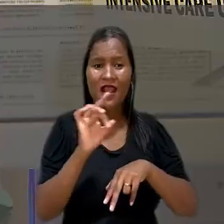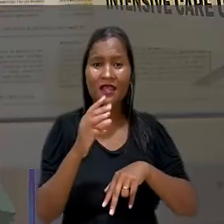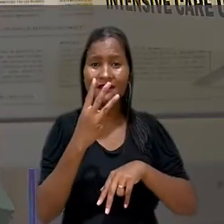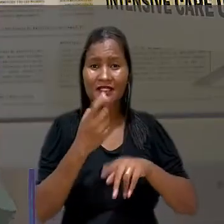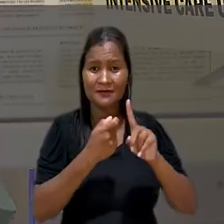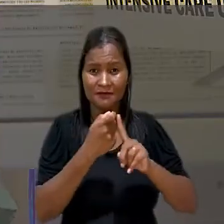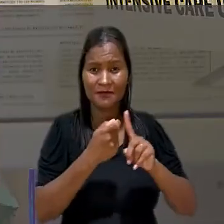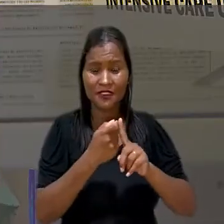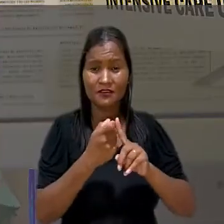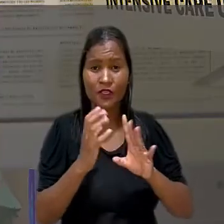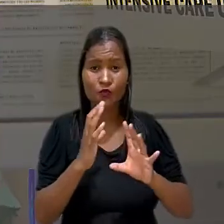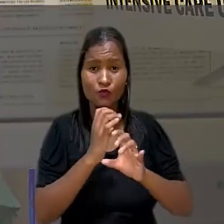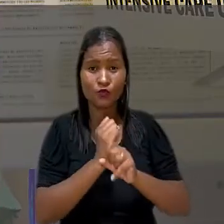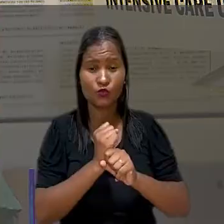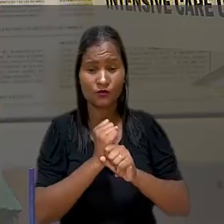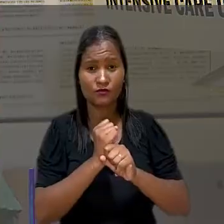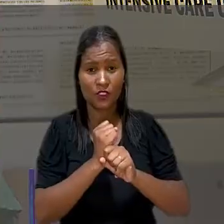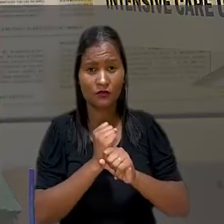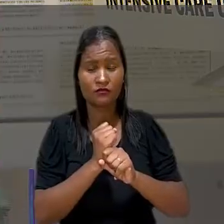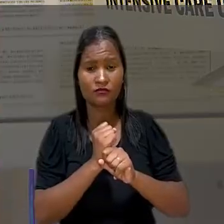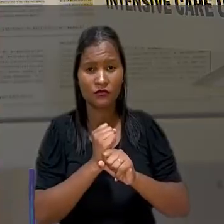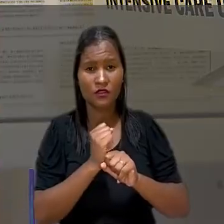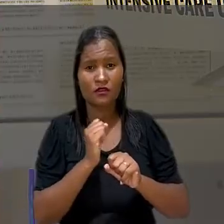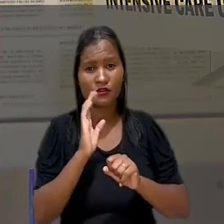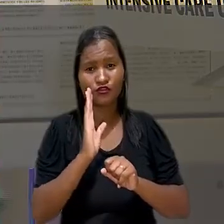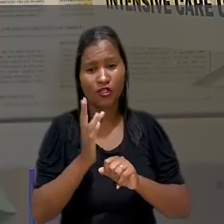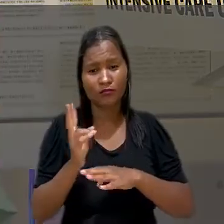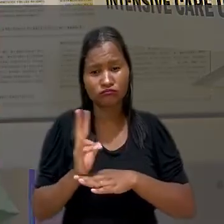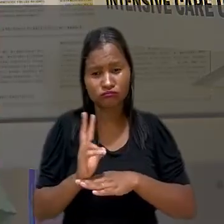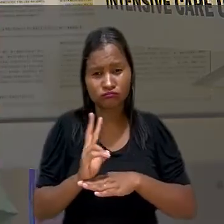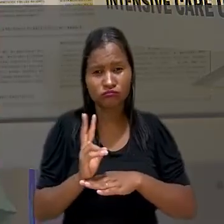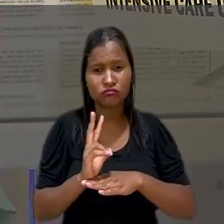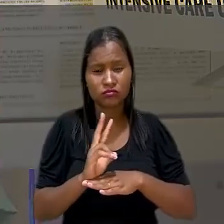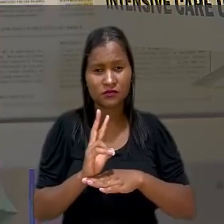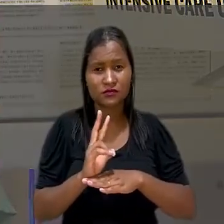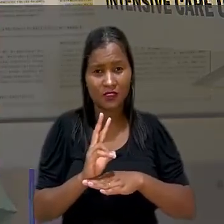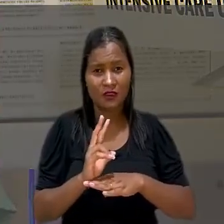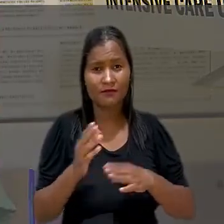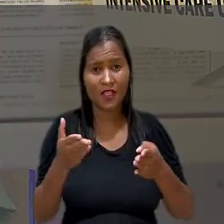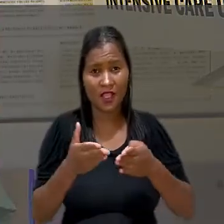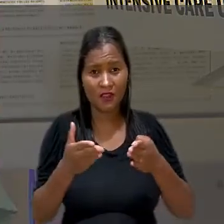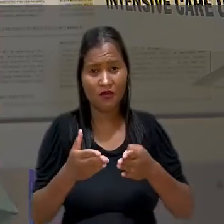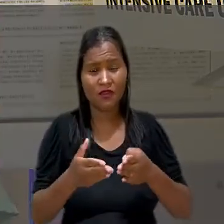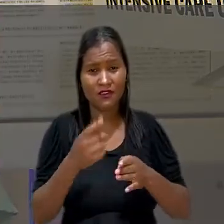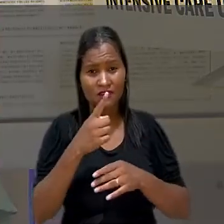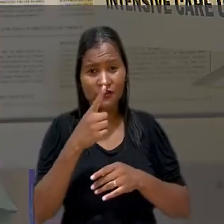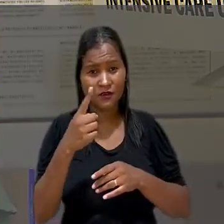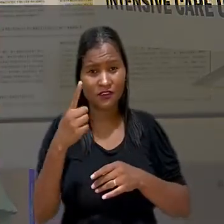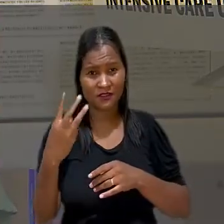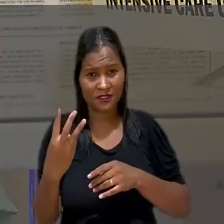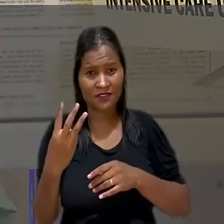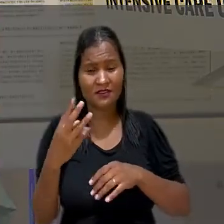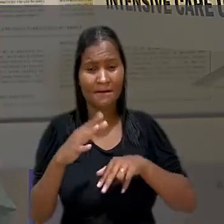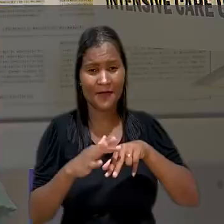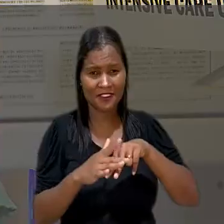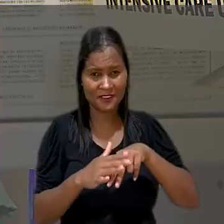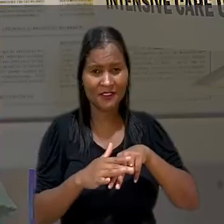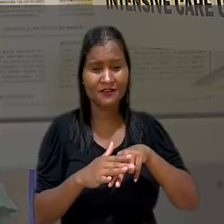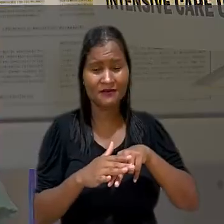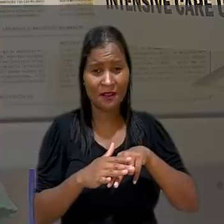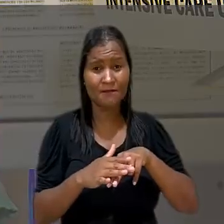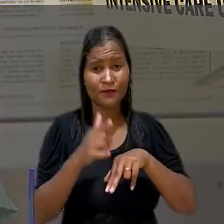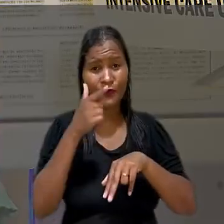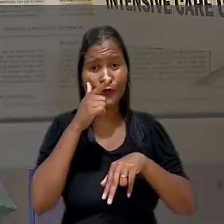número total que a gente já monitorizou, tirando um que está sendo monitorizado agora, foi de 113 pacientes. E isso